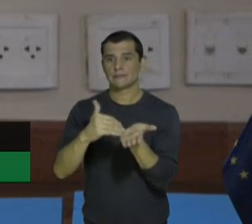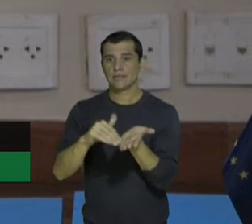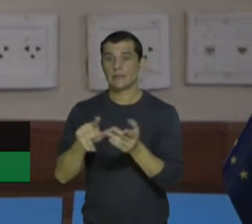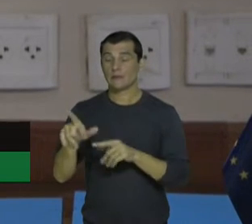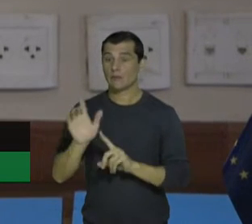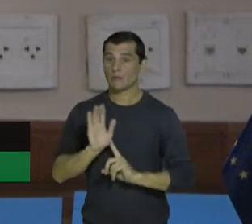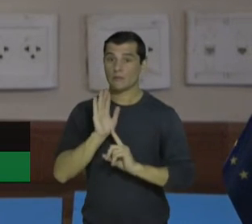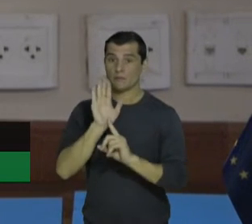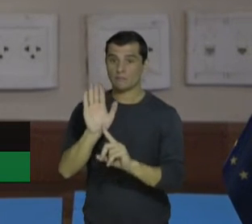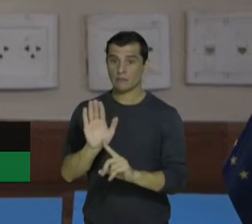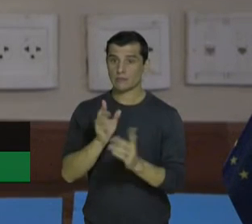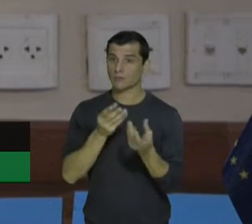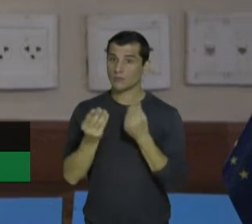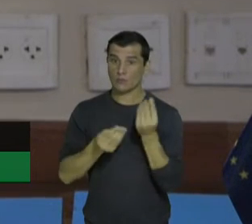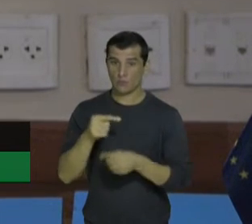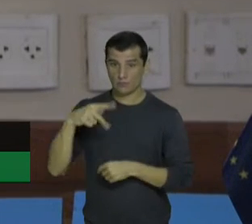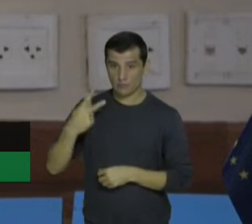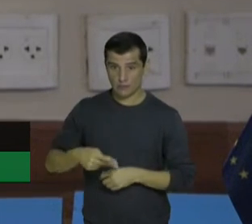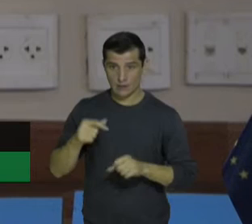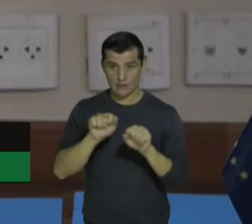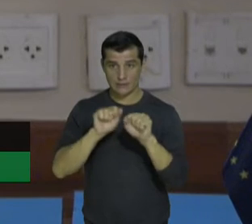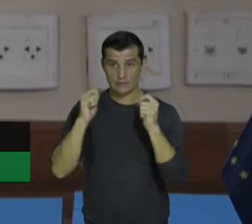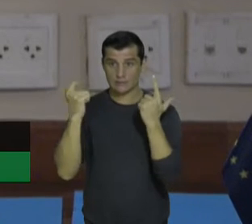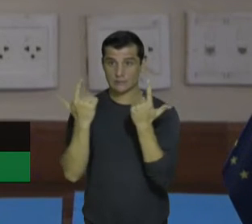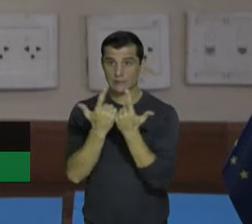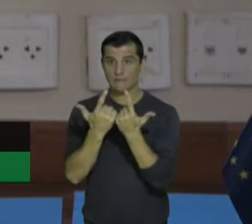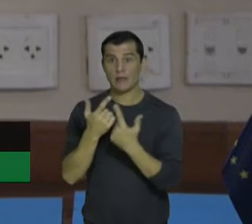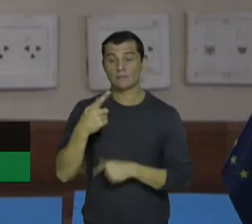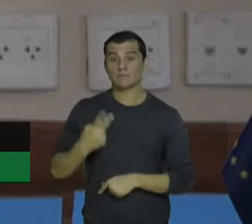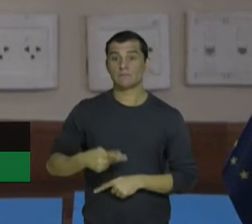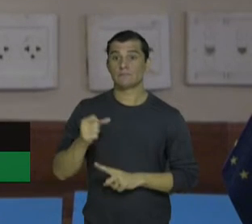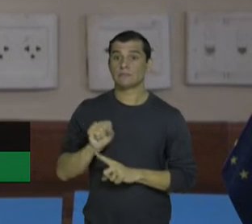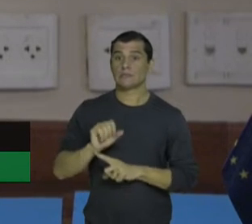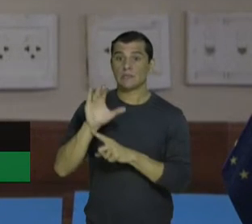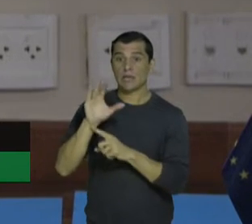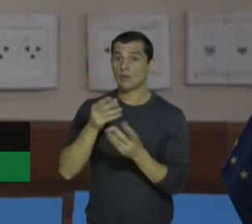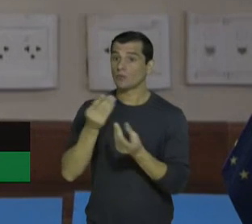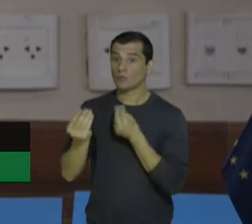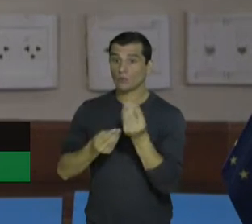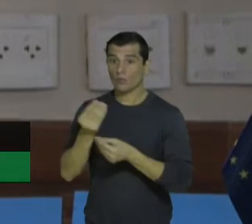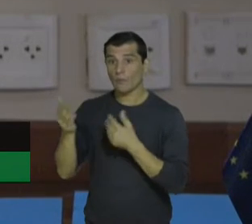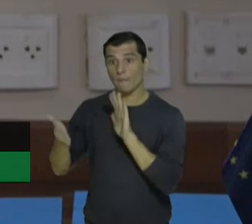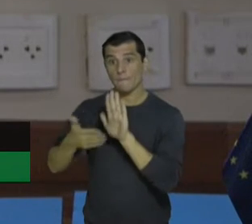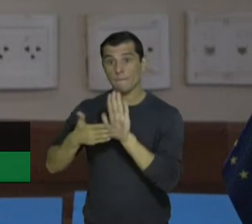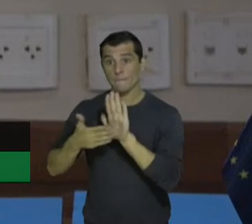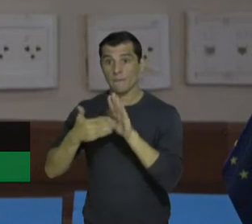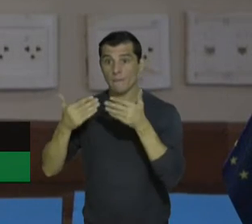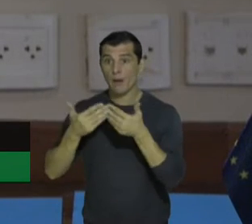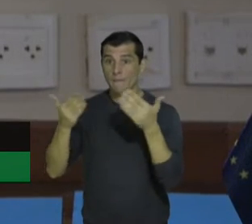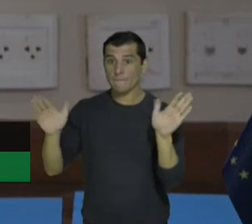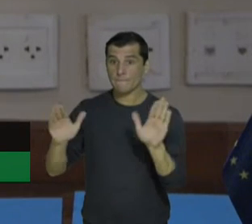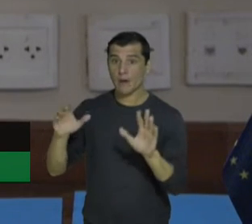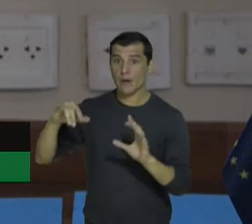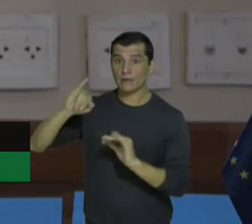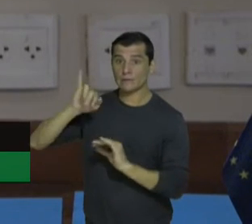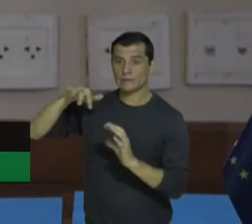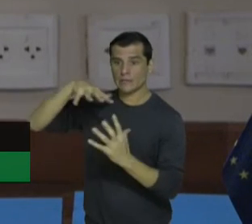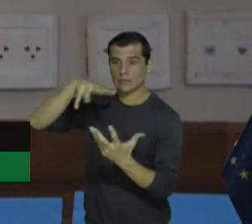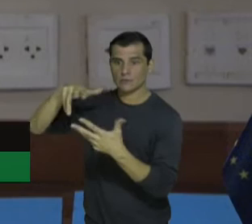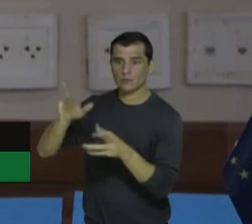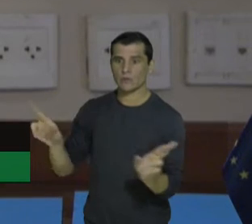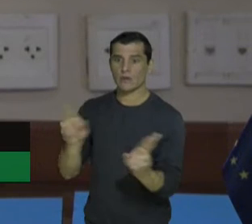deputados e Assembleia Legislativa e a Santa Catarina uma proposta de ampliação de relações internacionais do estado nunca Vista